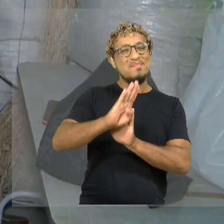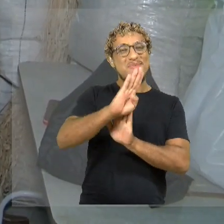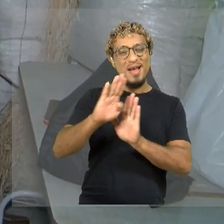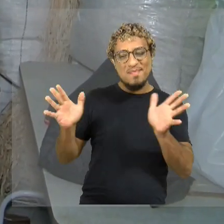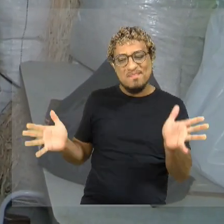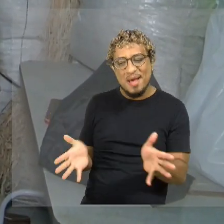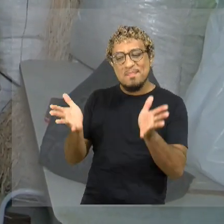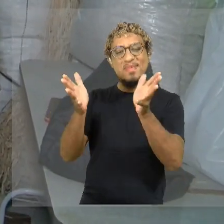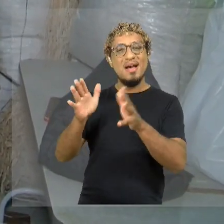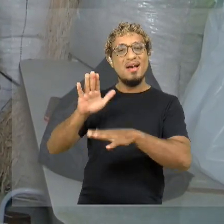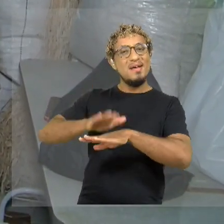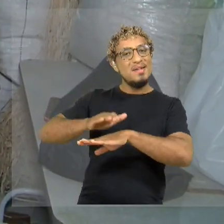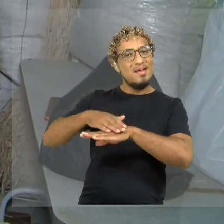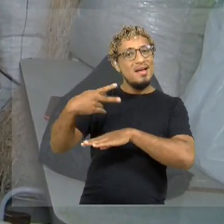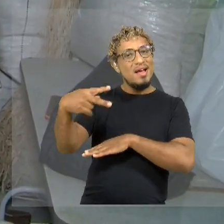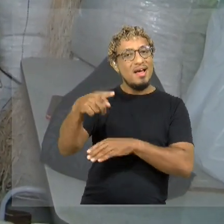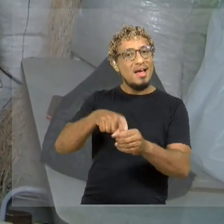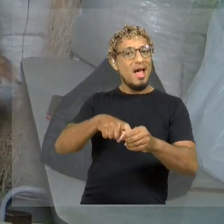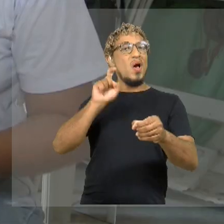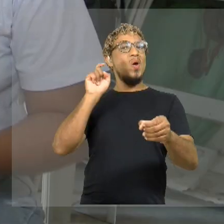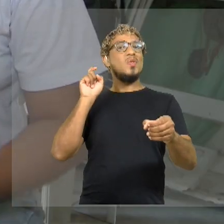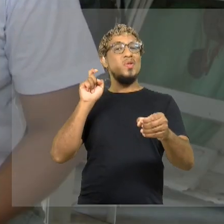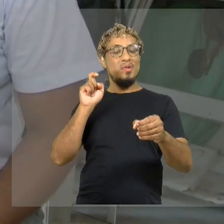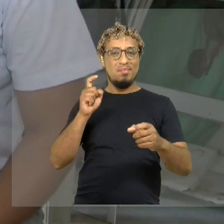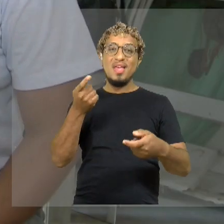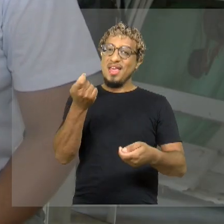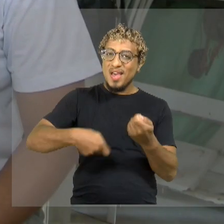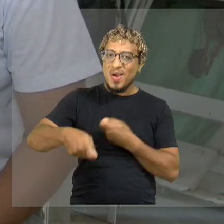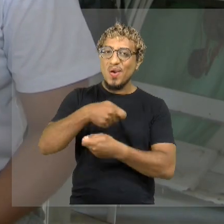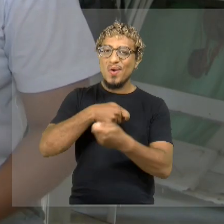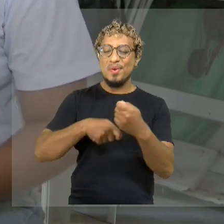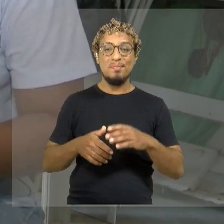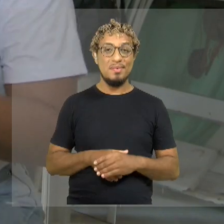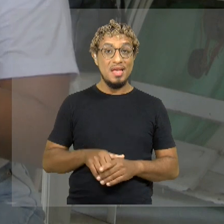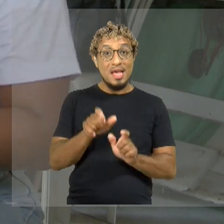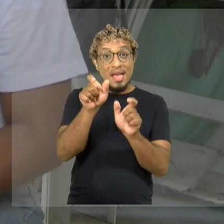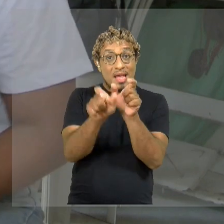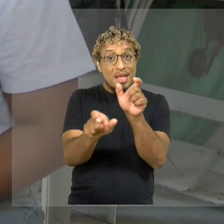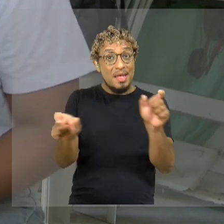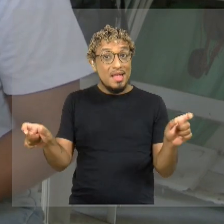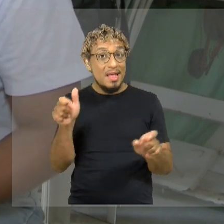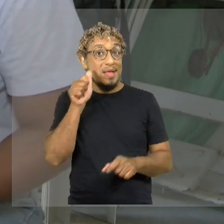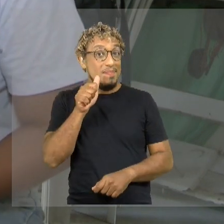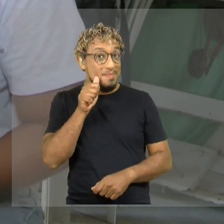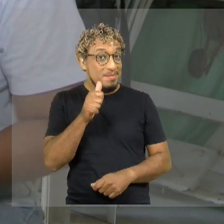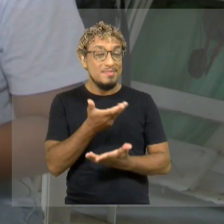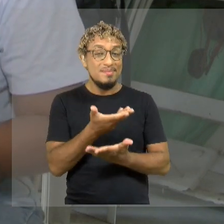a autonomia econômica das mulheres. As meninas, elas têm